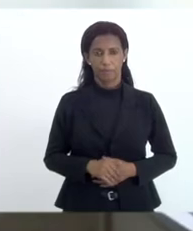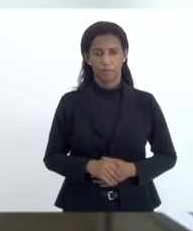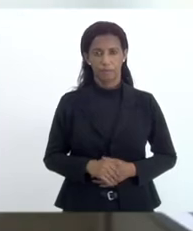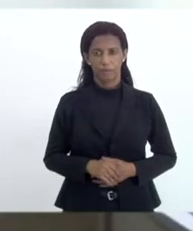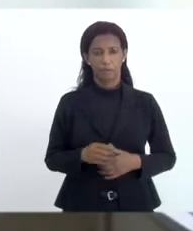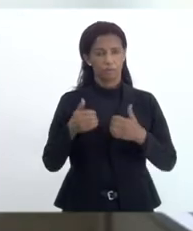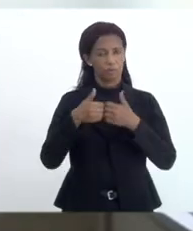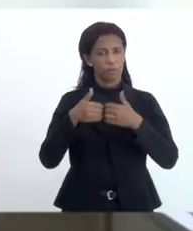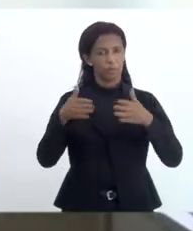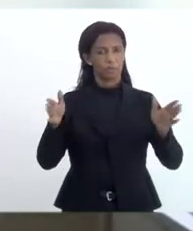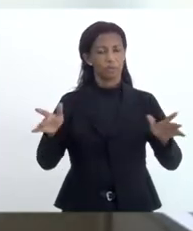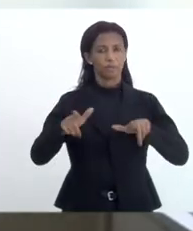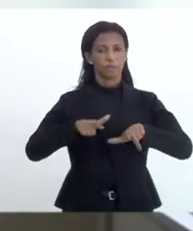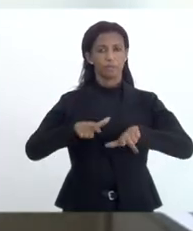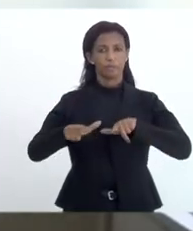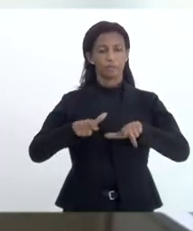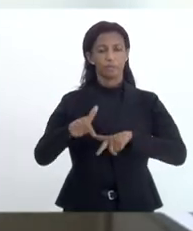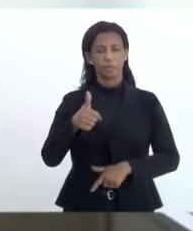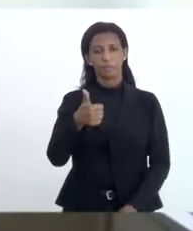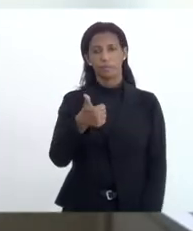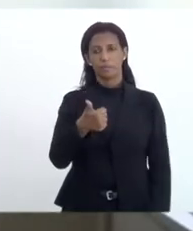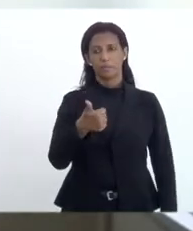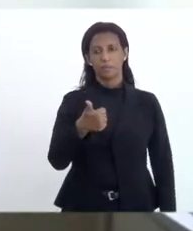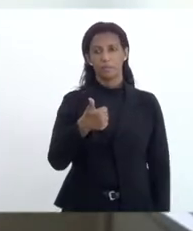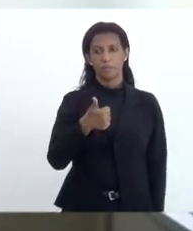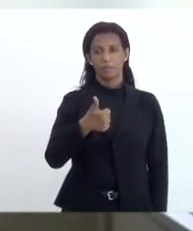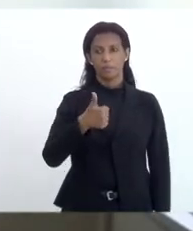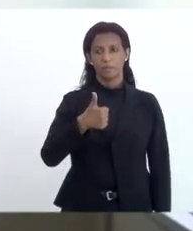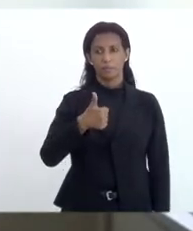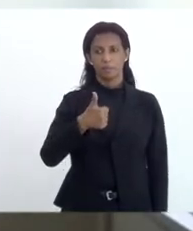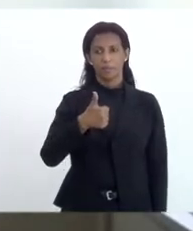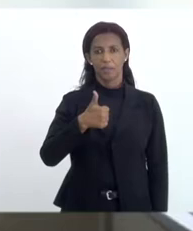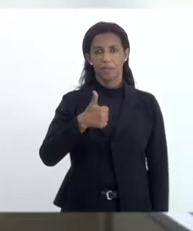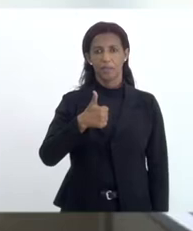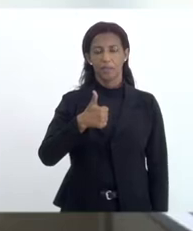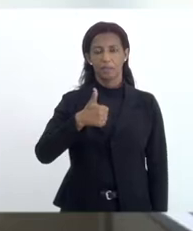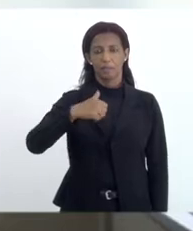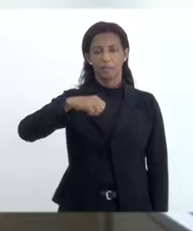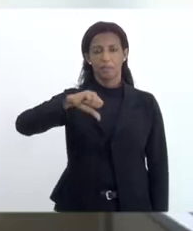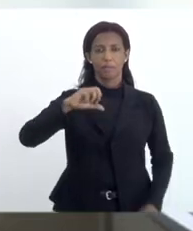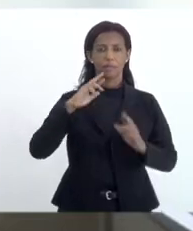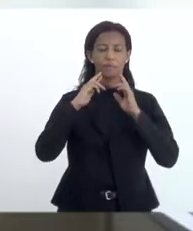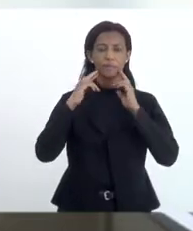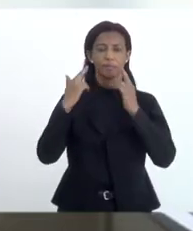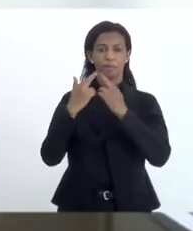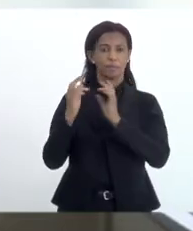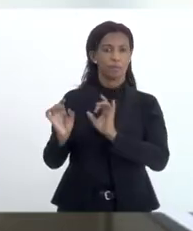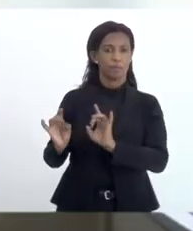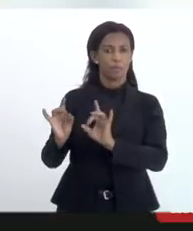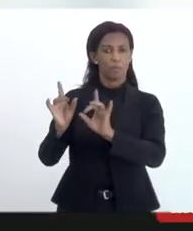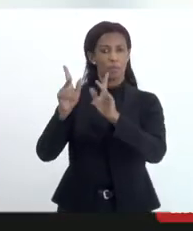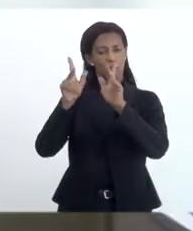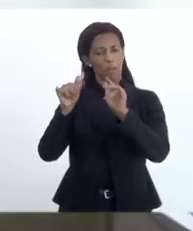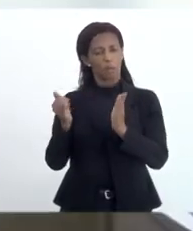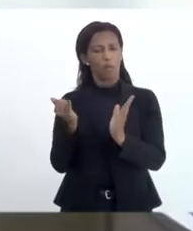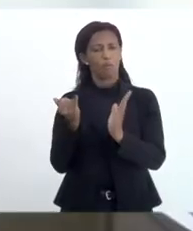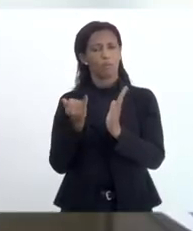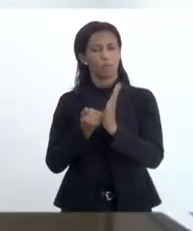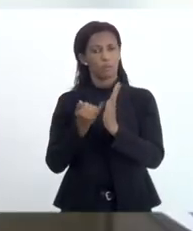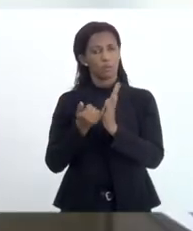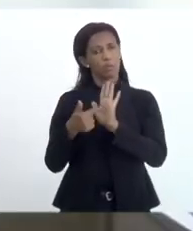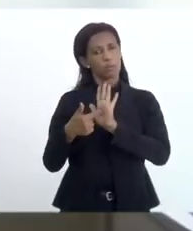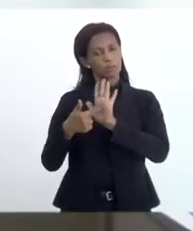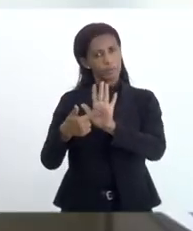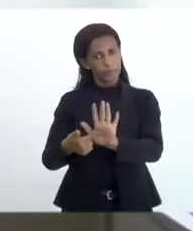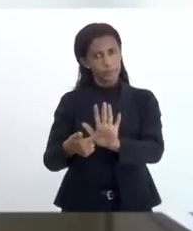Por aberto os trabalhos da 19ª reunião ordinária, né, conforme edital já